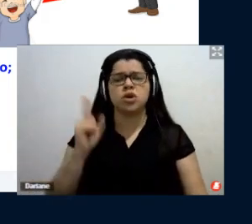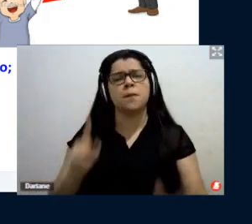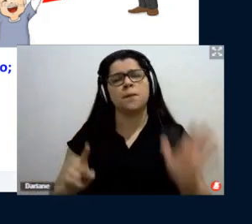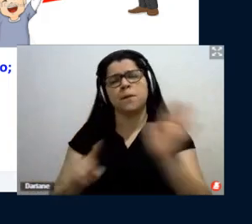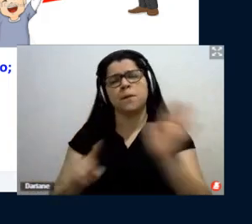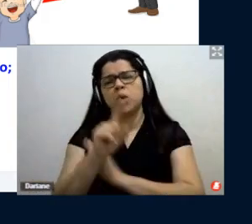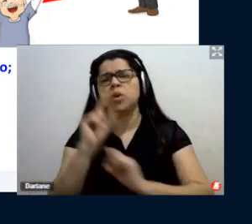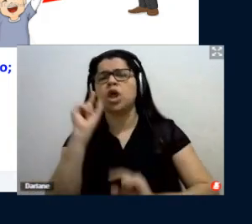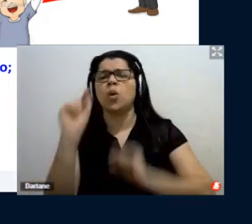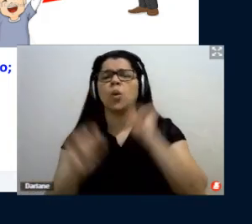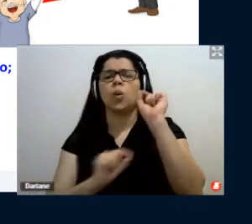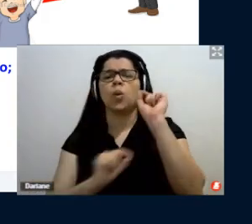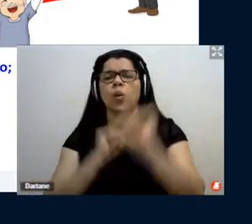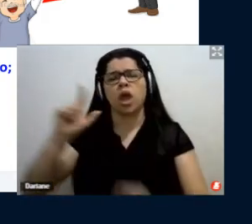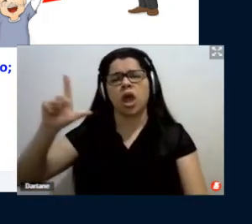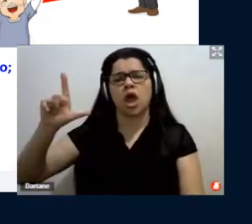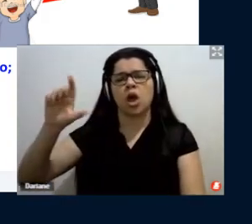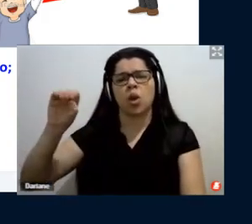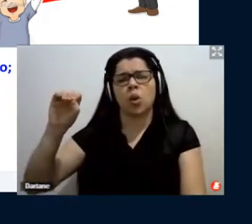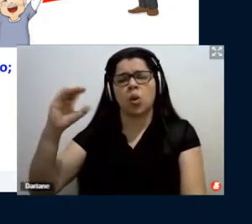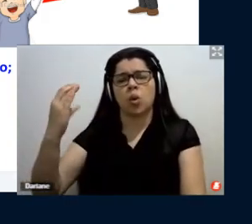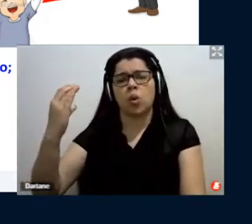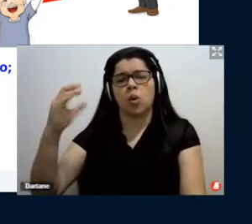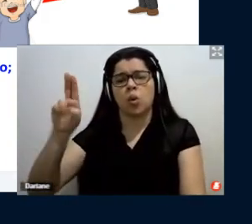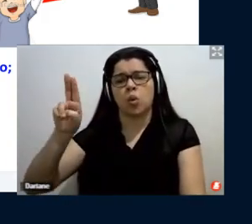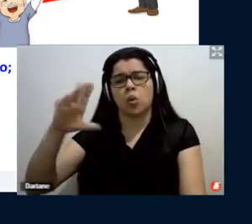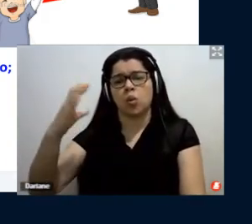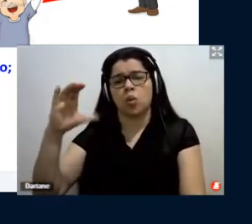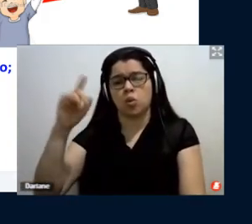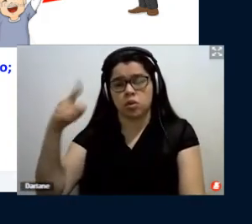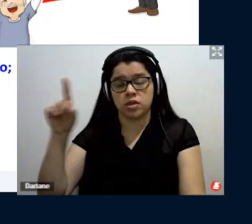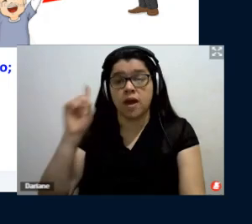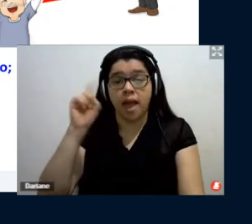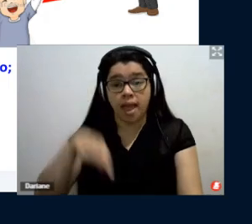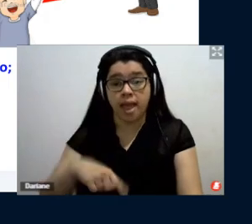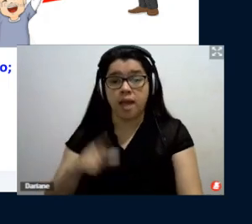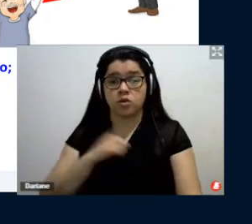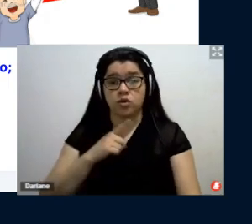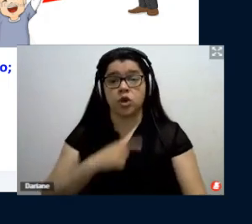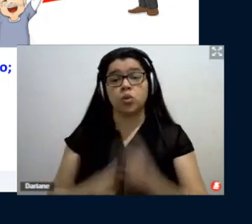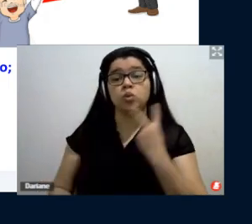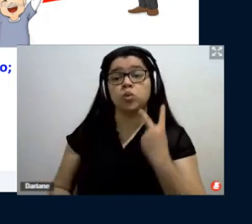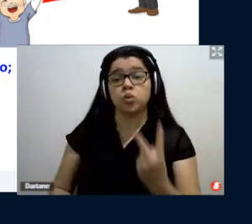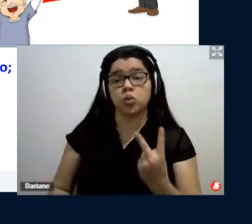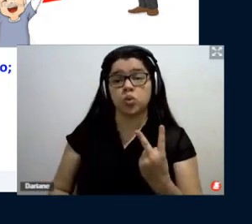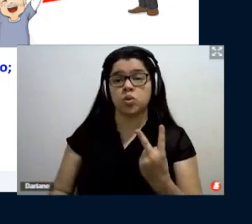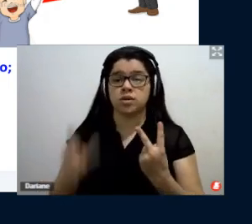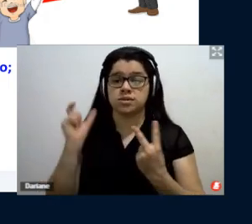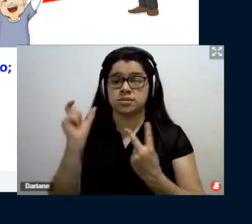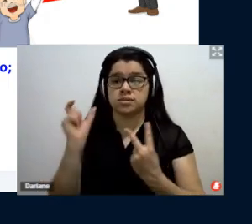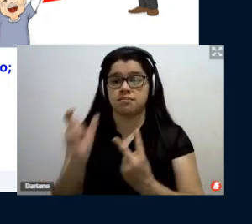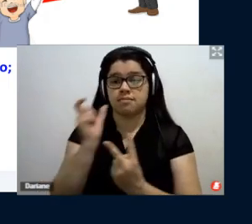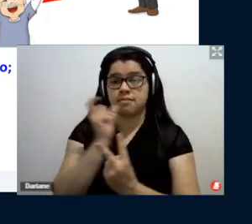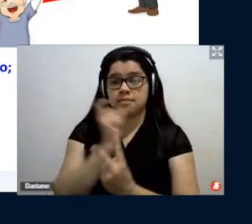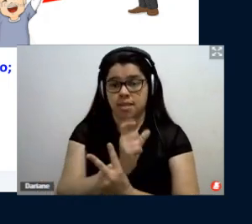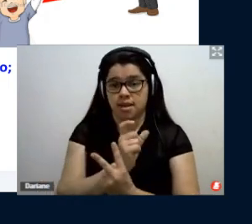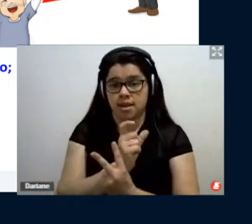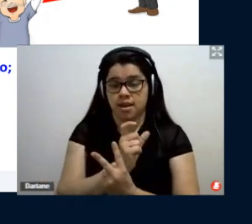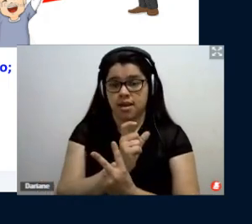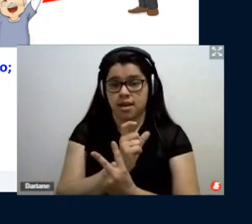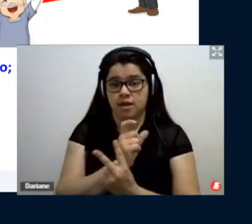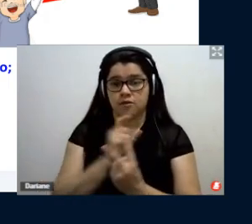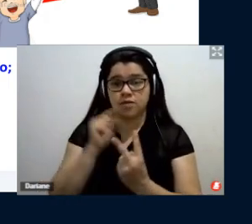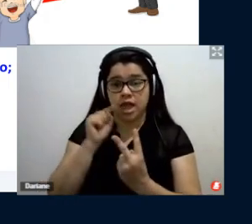professor? Locução é sempre quando eu tenho 2 palavras e elas funcionam como uma classe